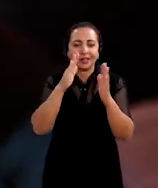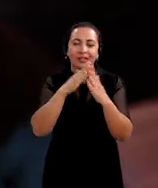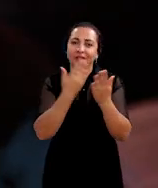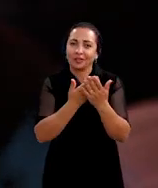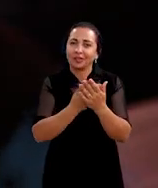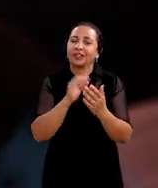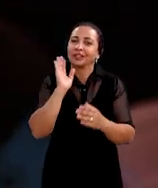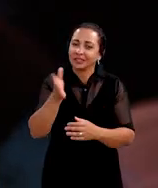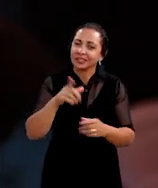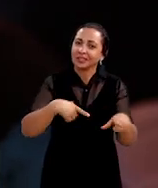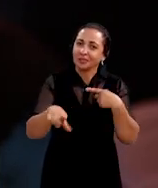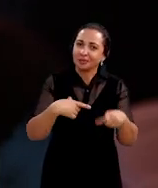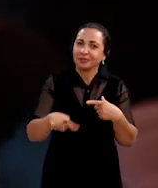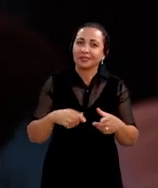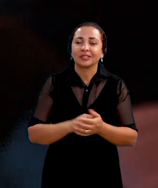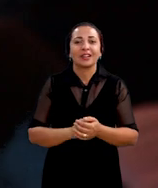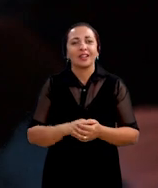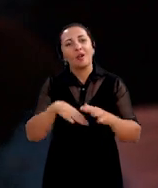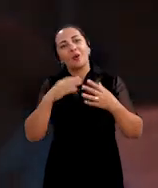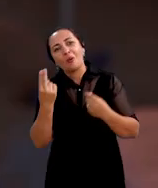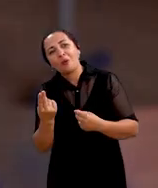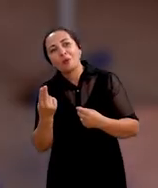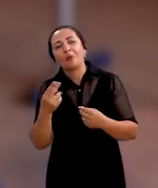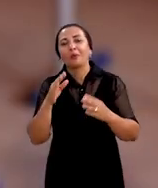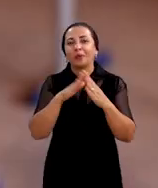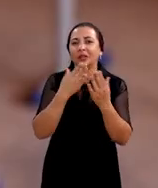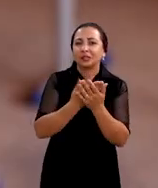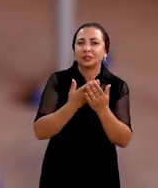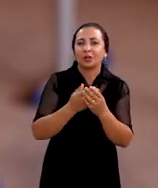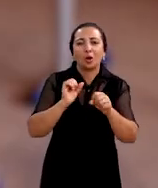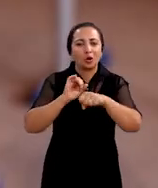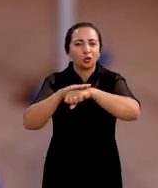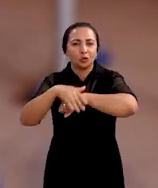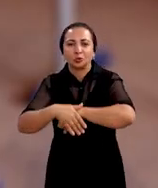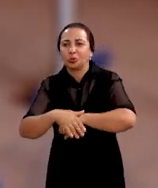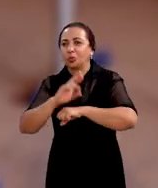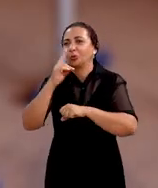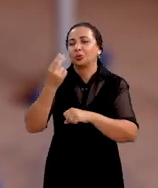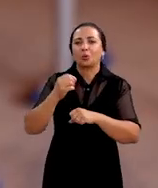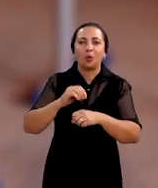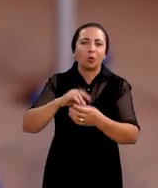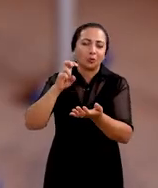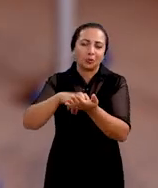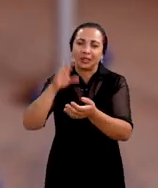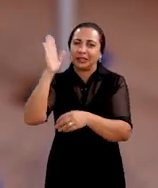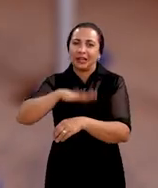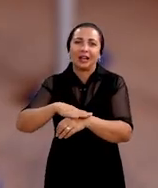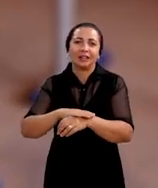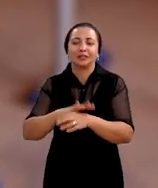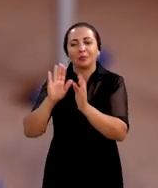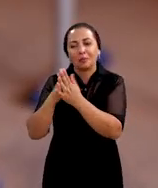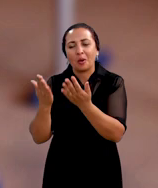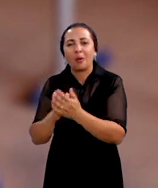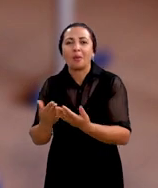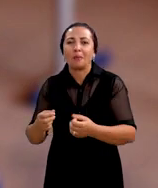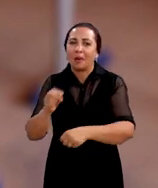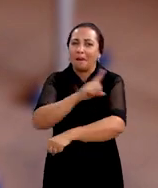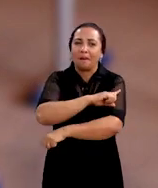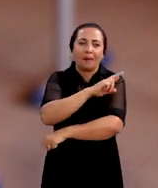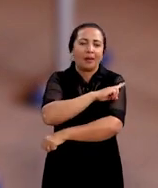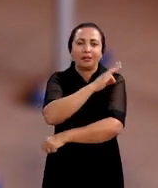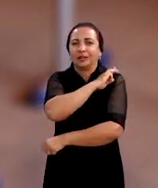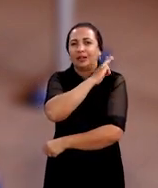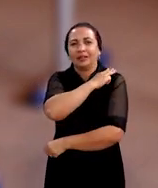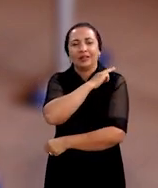já trabalhei, seja escola noturno, diurno, periferia, centro, ensino